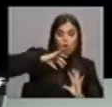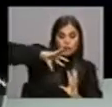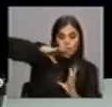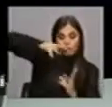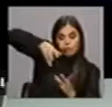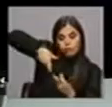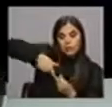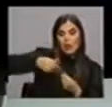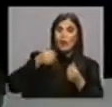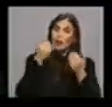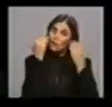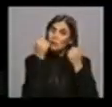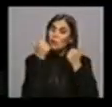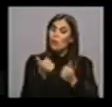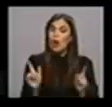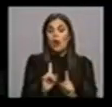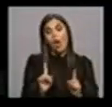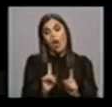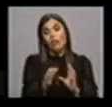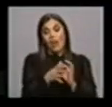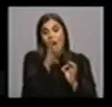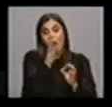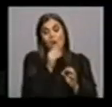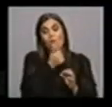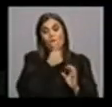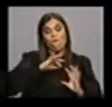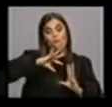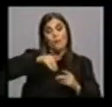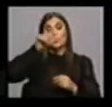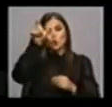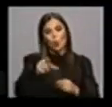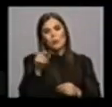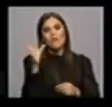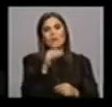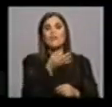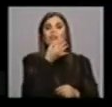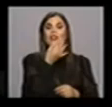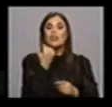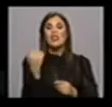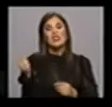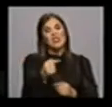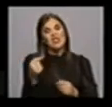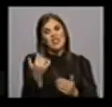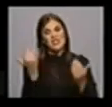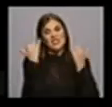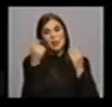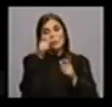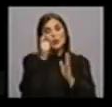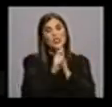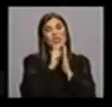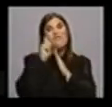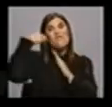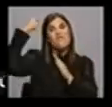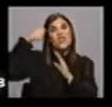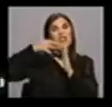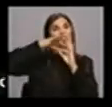também muito boas notícias aquáticas para Marte. E depois referiste muito bem que temos mais notícias para os escritores de ficção científica. E porquê? Porque